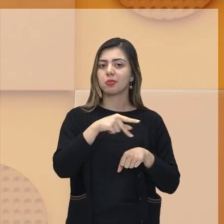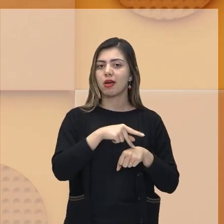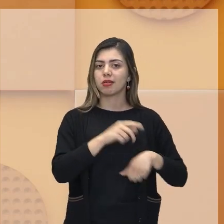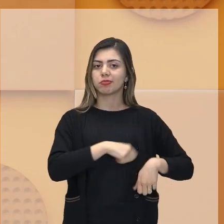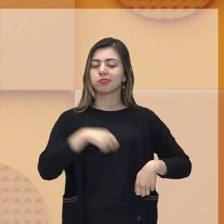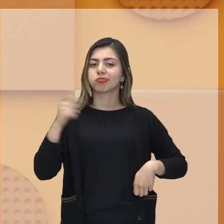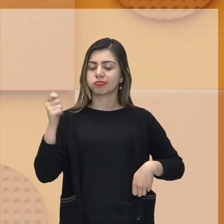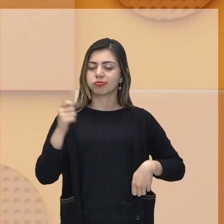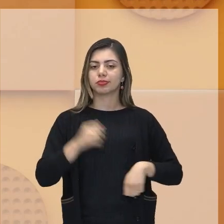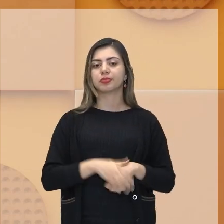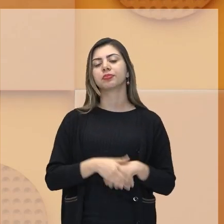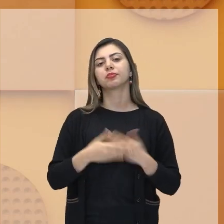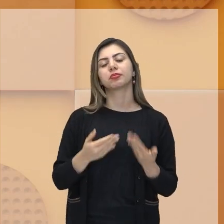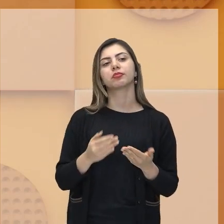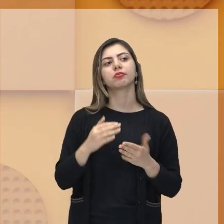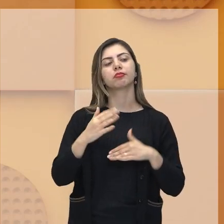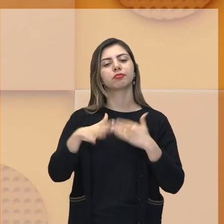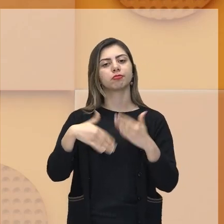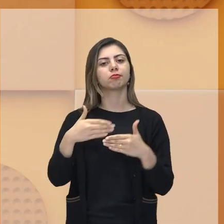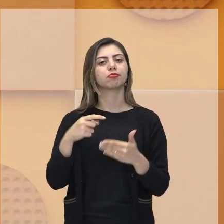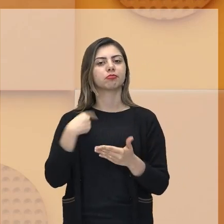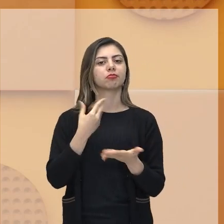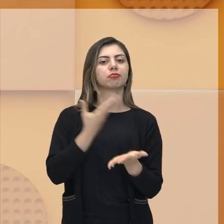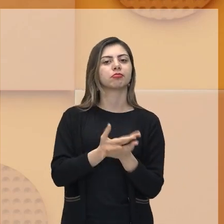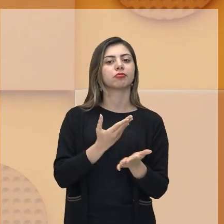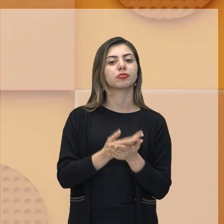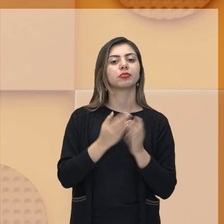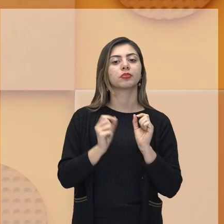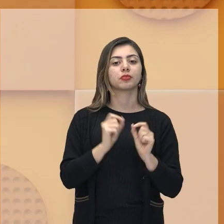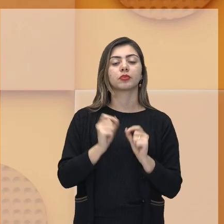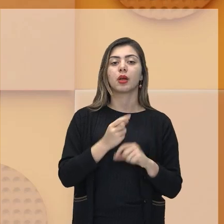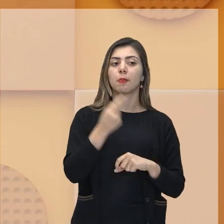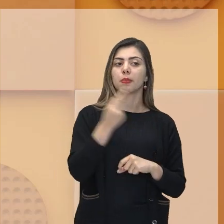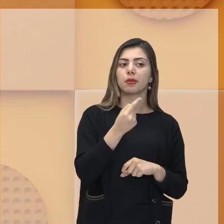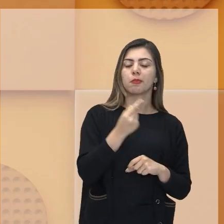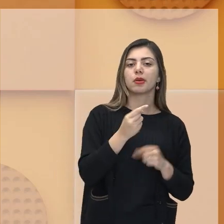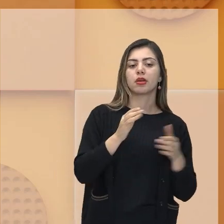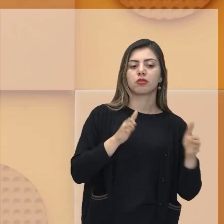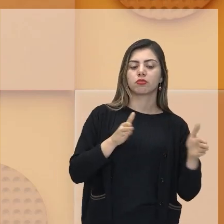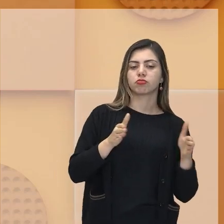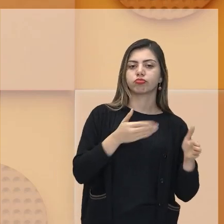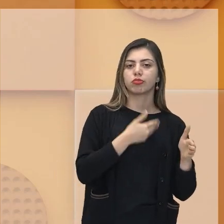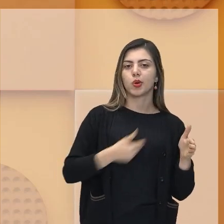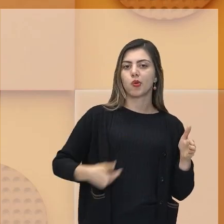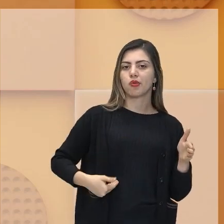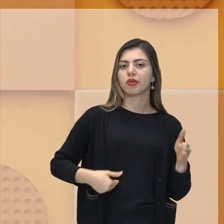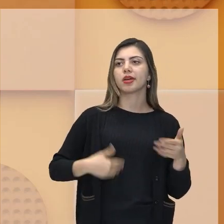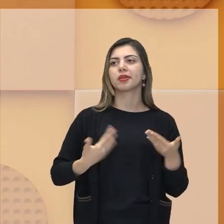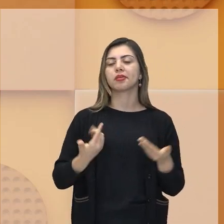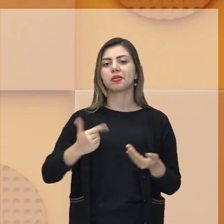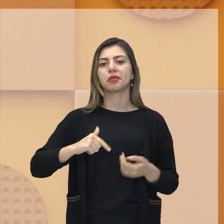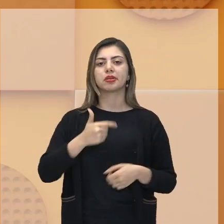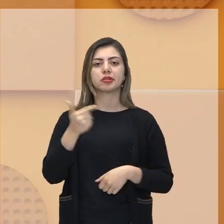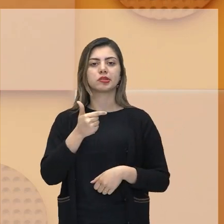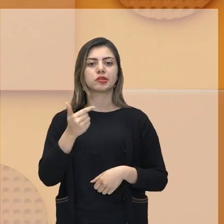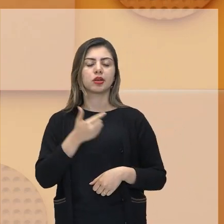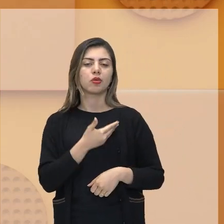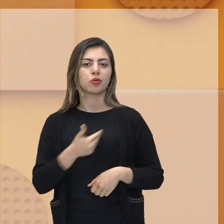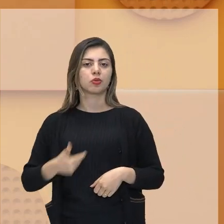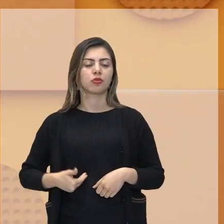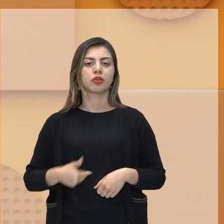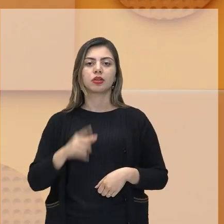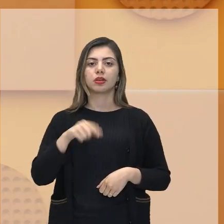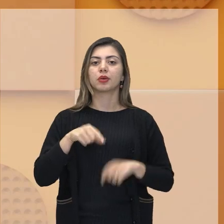viu também que no decorrer ali do primeiro para o segundo reinado, nesse intervalo, no chamado período regencial, o